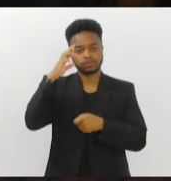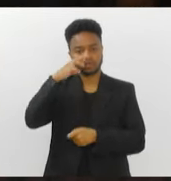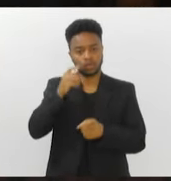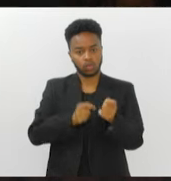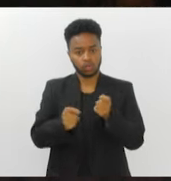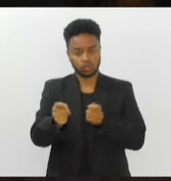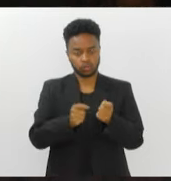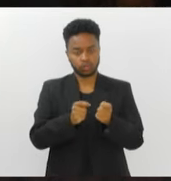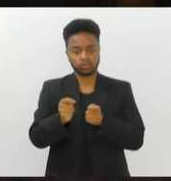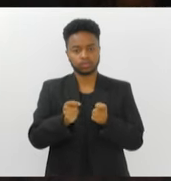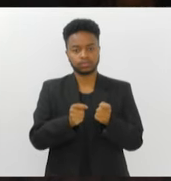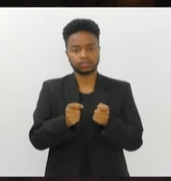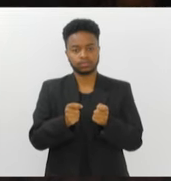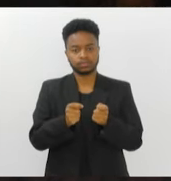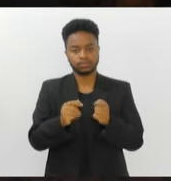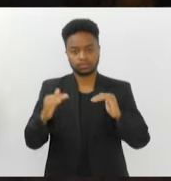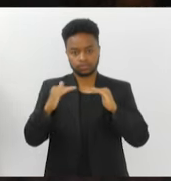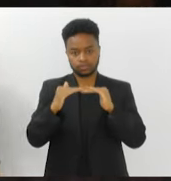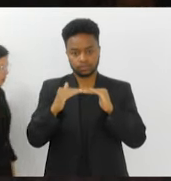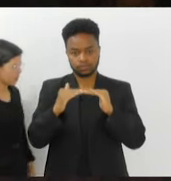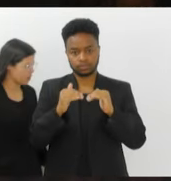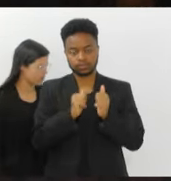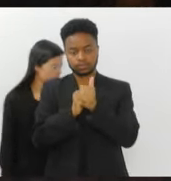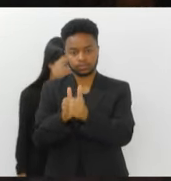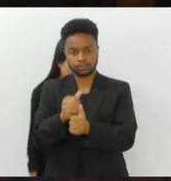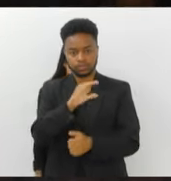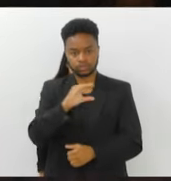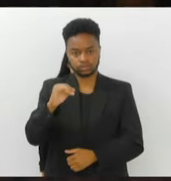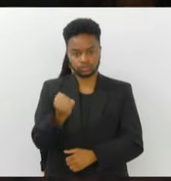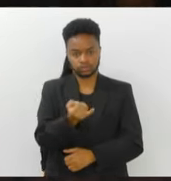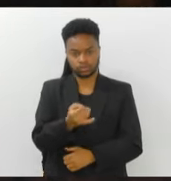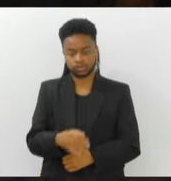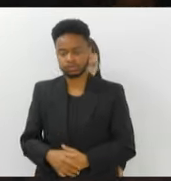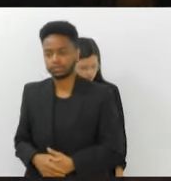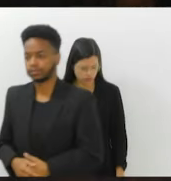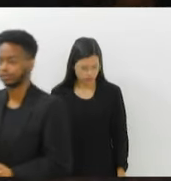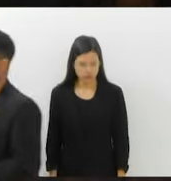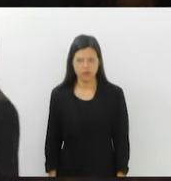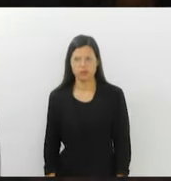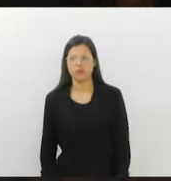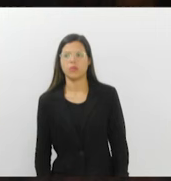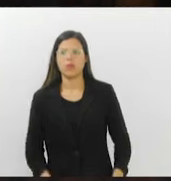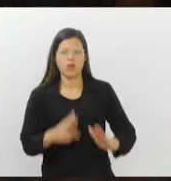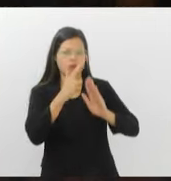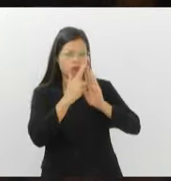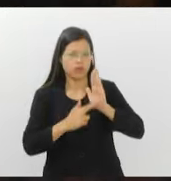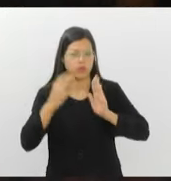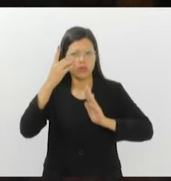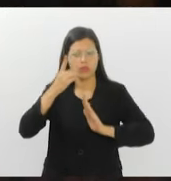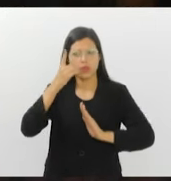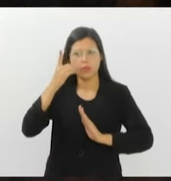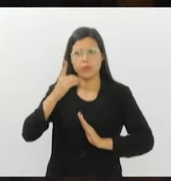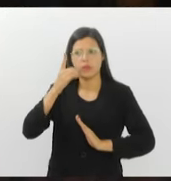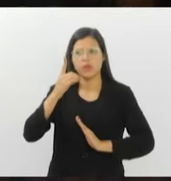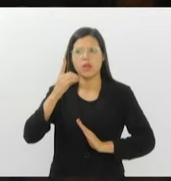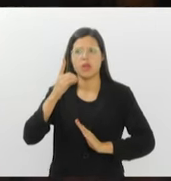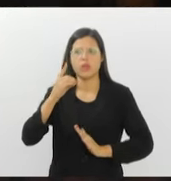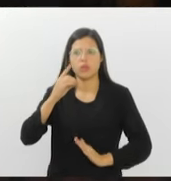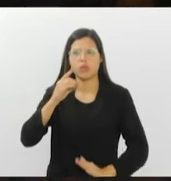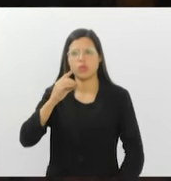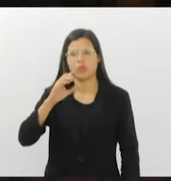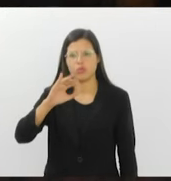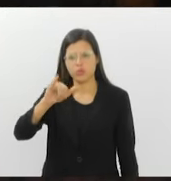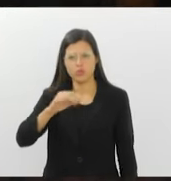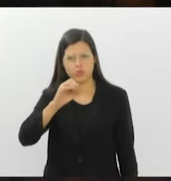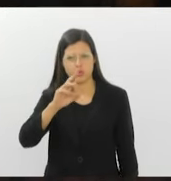Fiscalização Financeira e Controle, favorável com as emendas também da CCJ. Relatores, deputados Felipinho Raves, Jorge Felipe